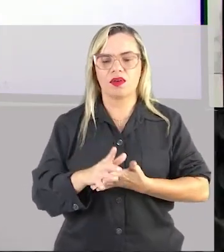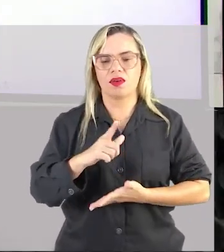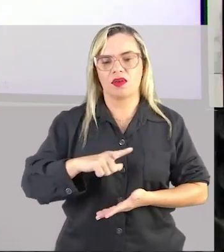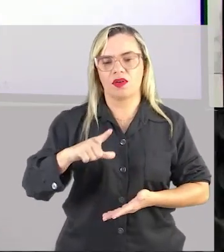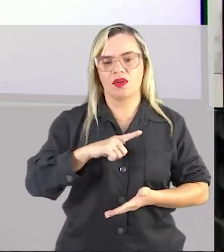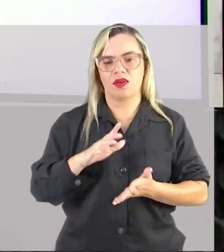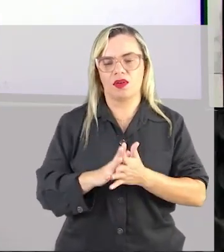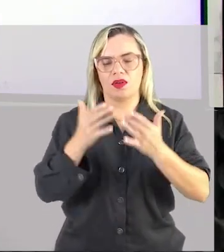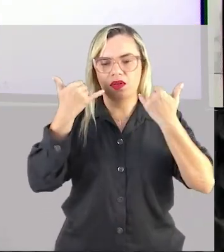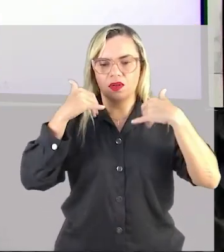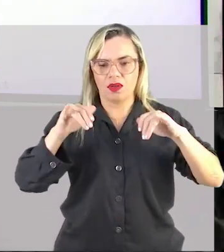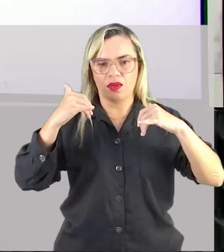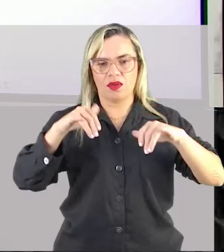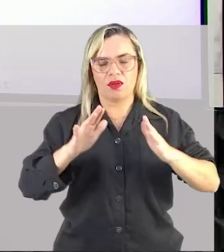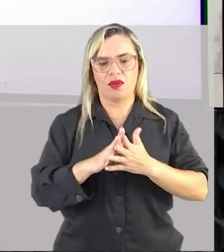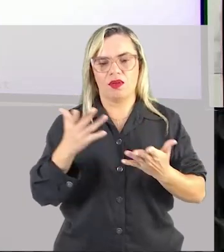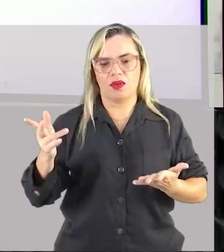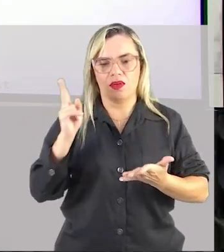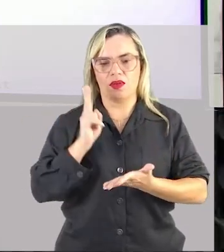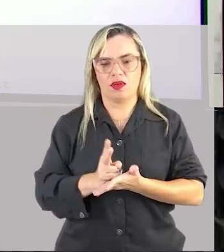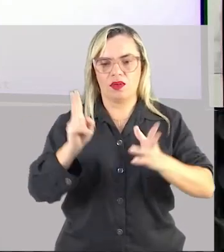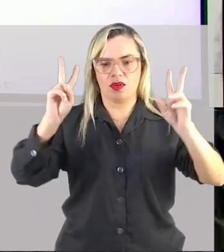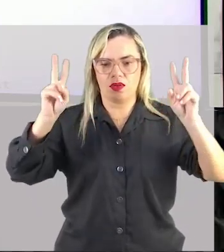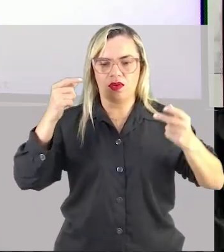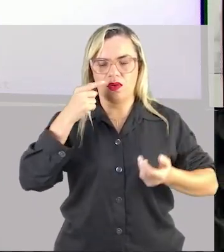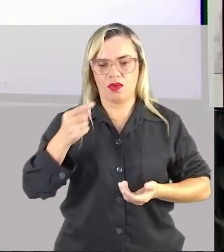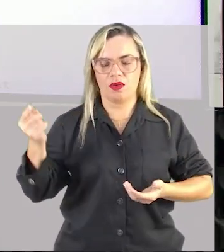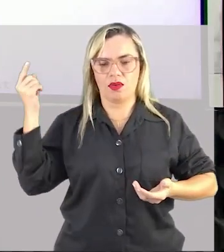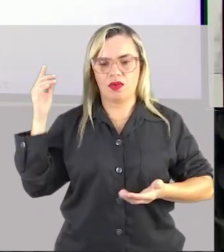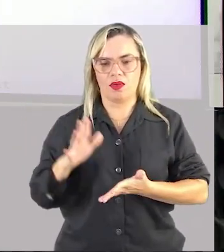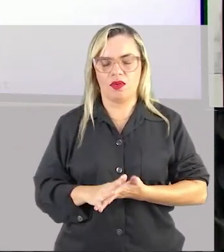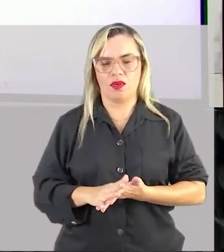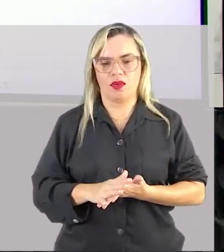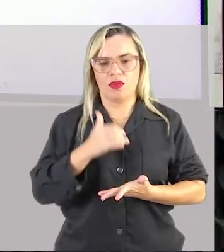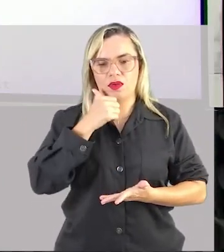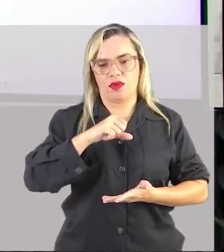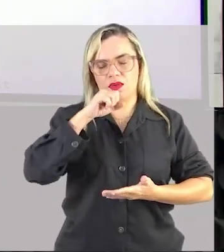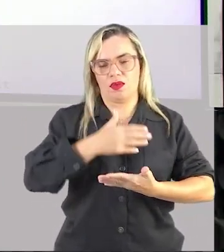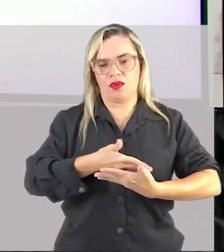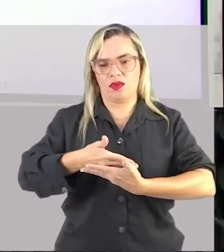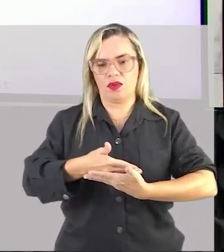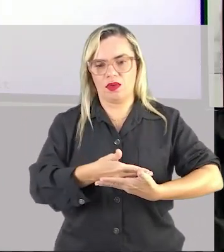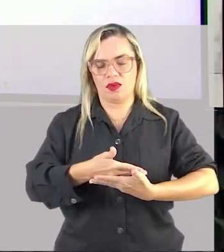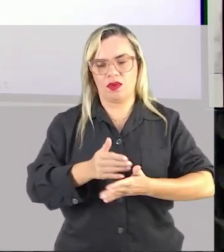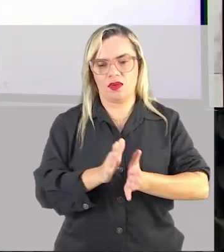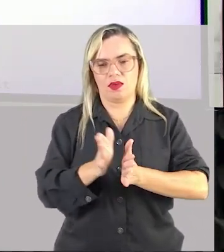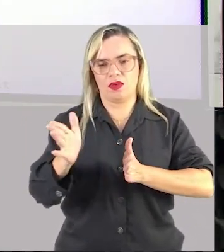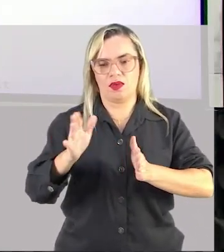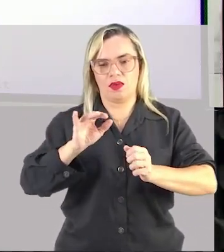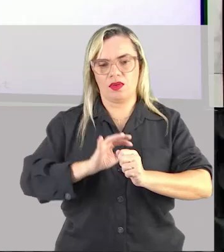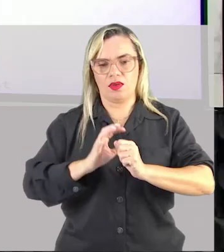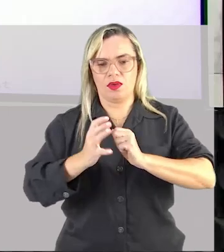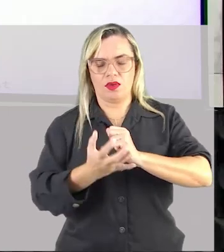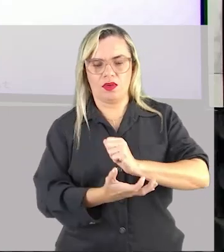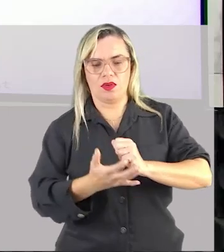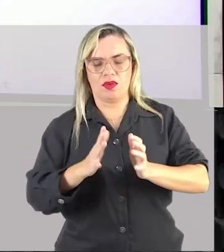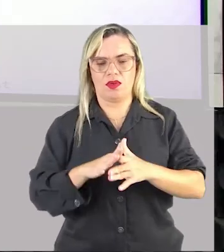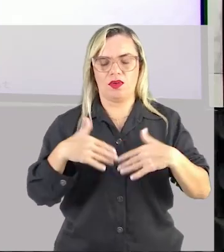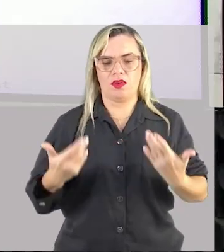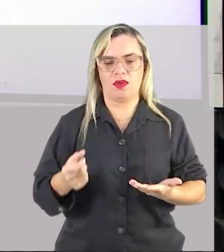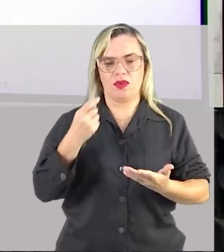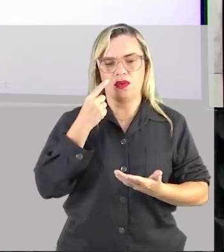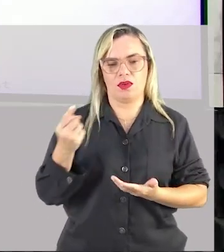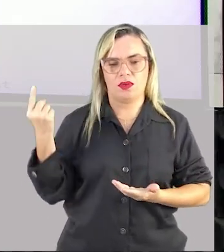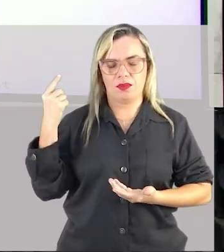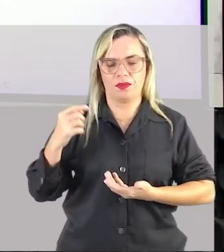Temos outra campanha publicitária aqui com o título que diz Maternidades em tempos de pandemia. Então, maternidades